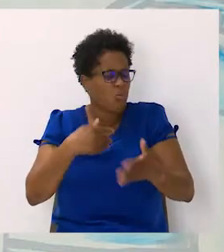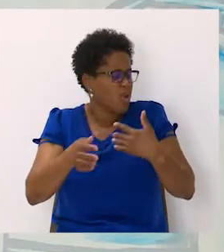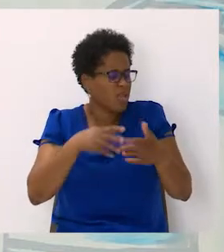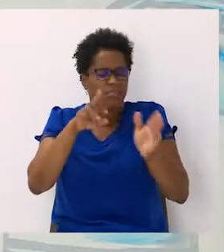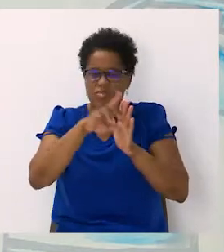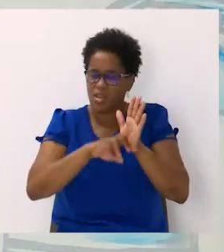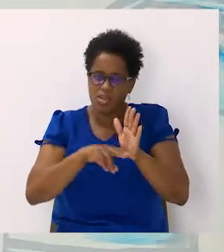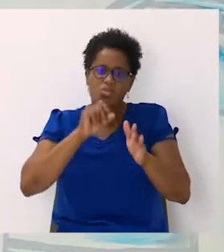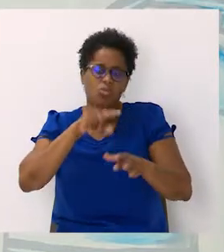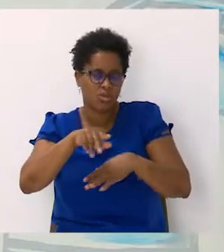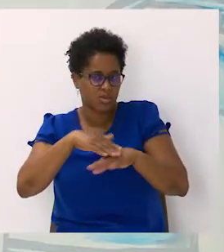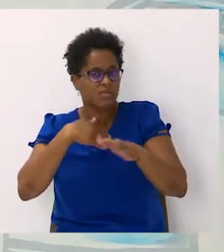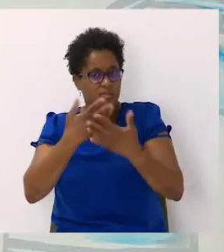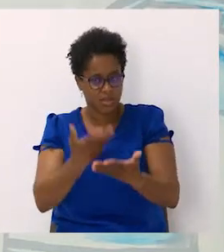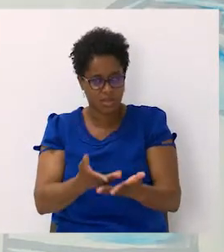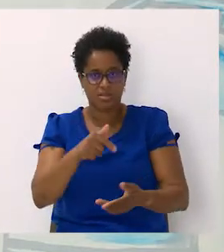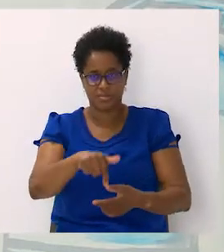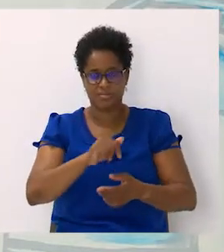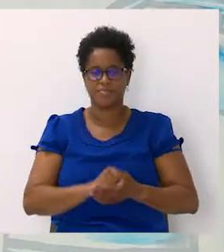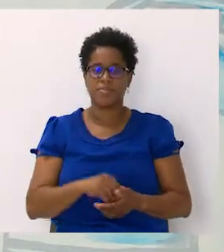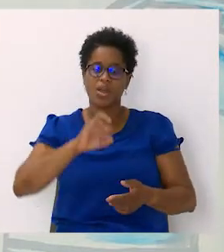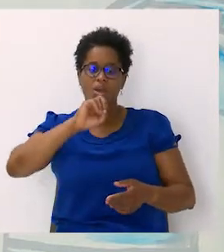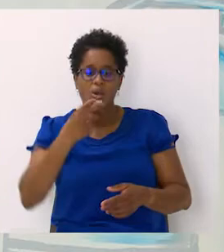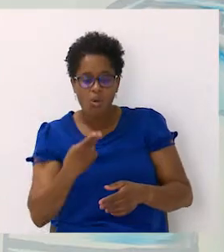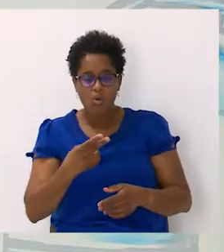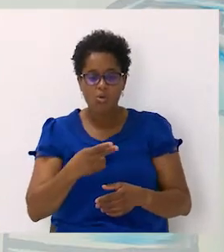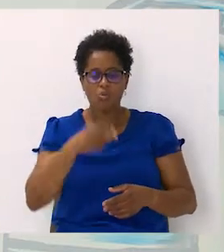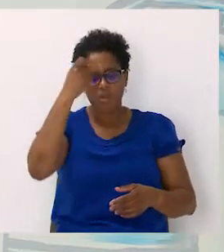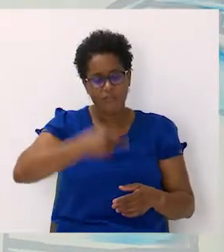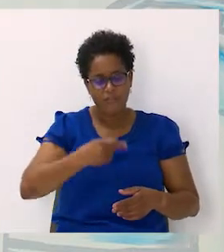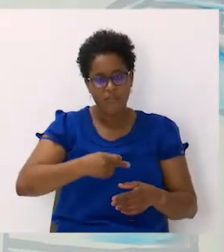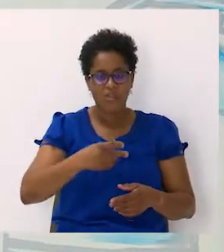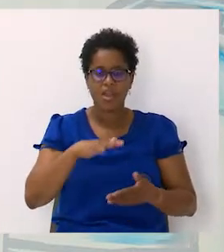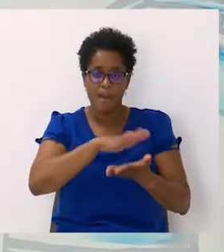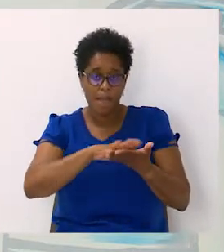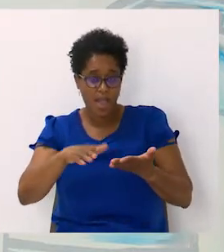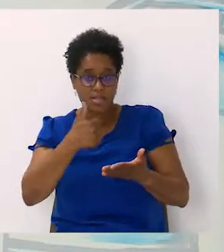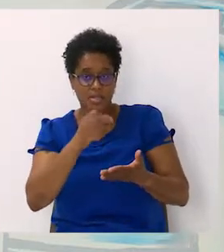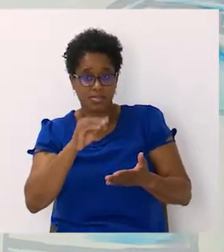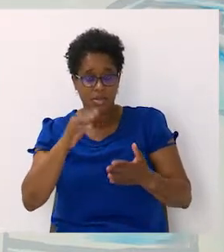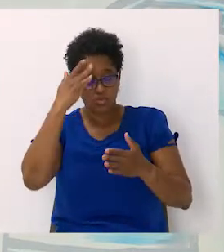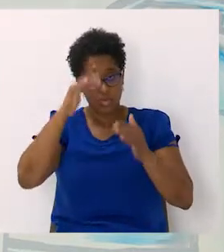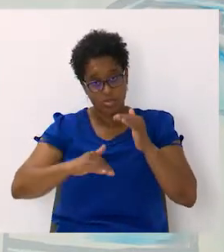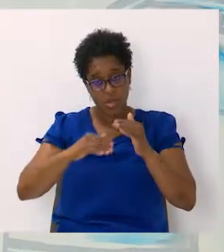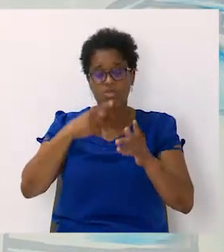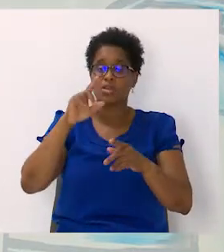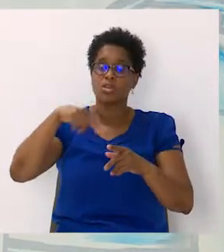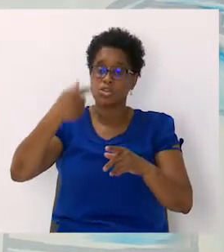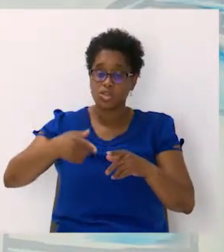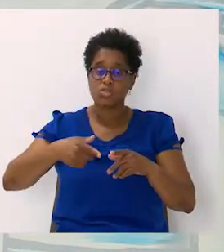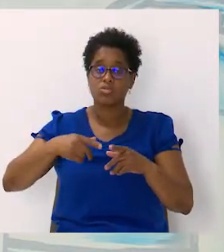regras podemos aplicar aqui. Ou manter a base e somar expoentes, ou vamos